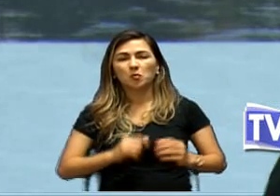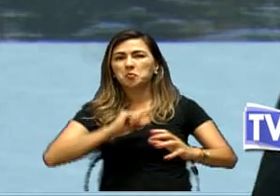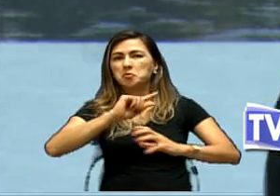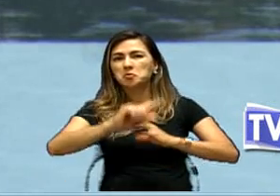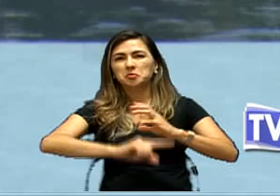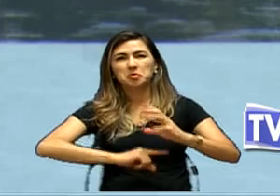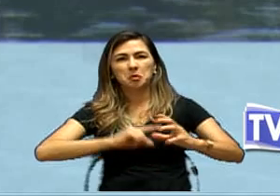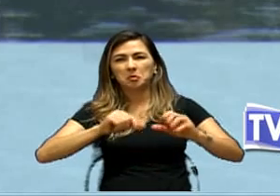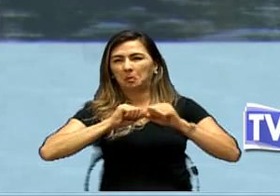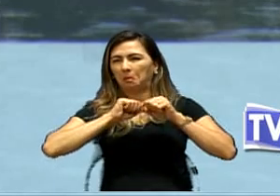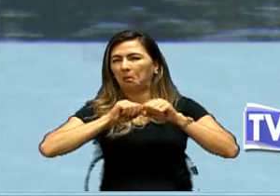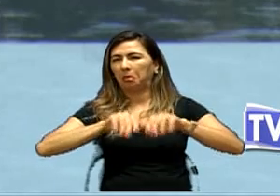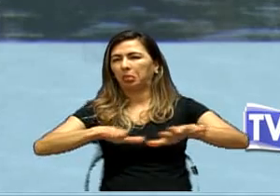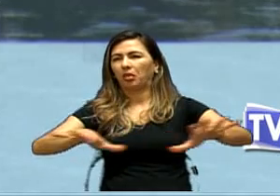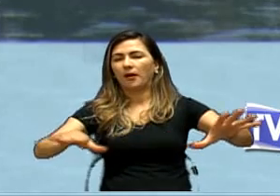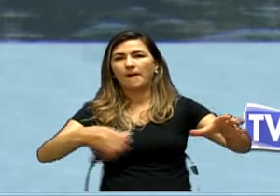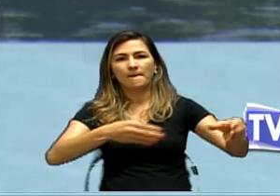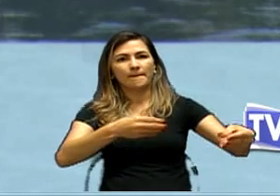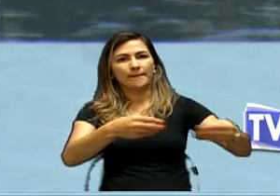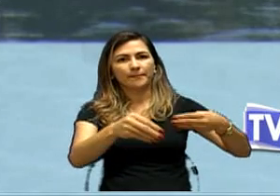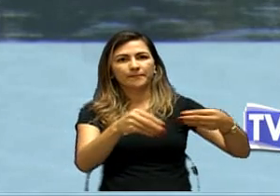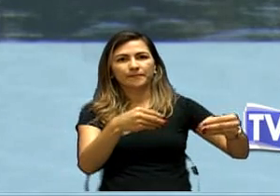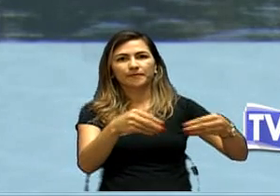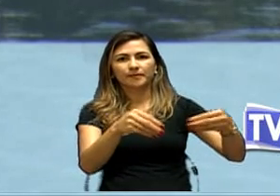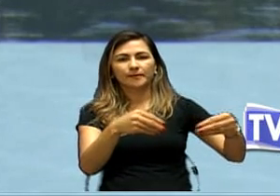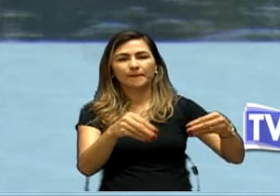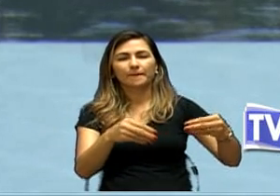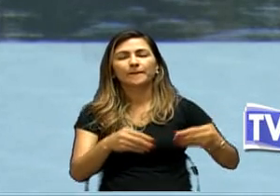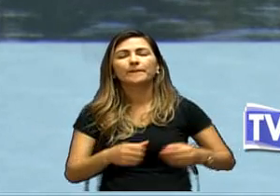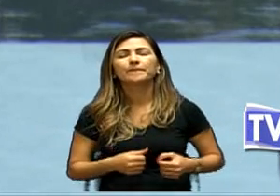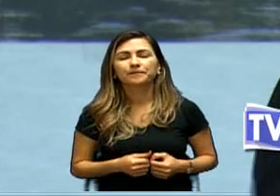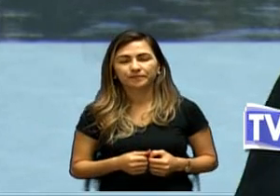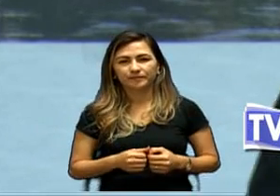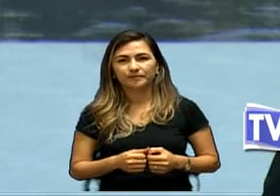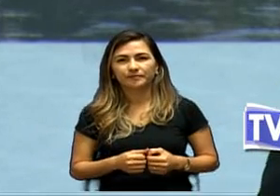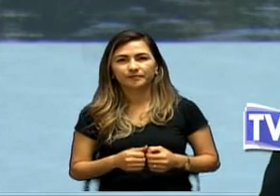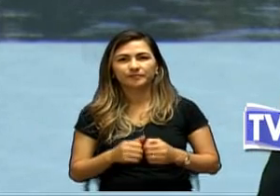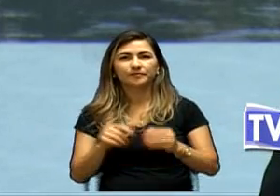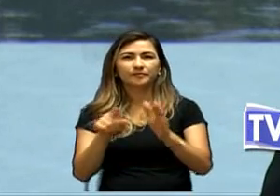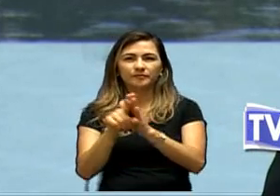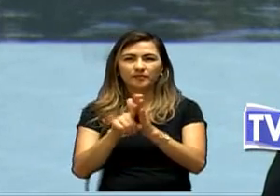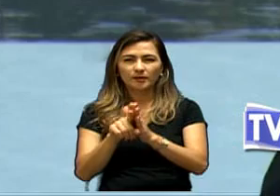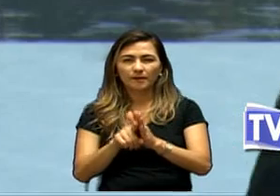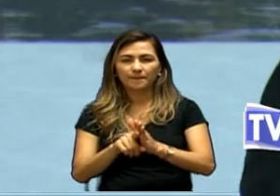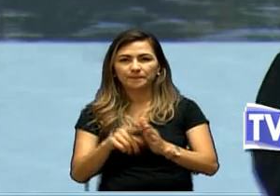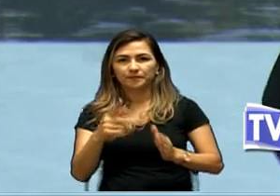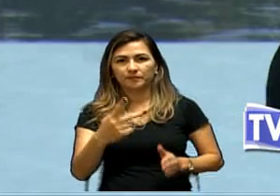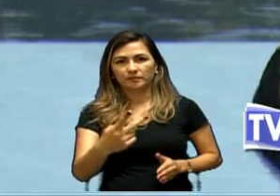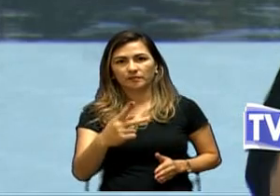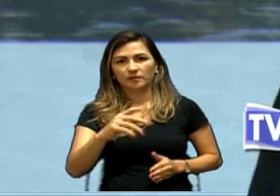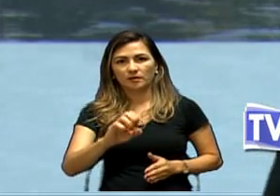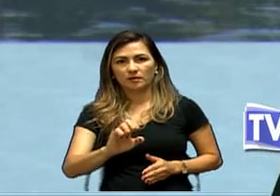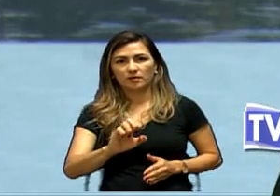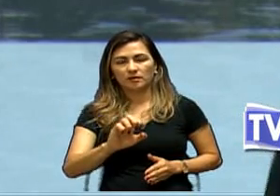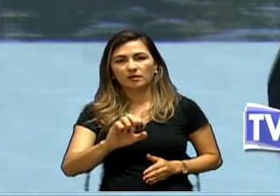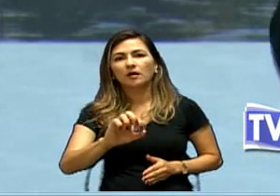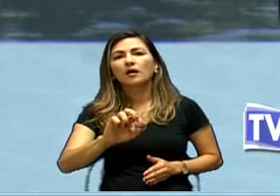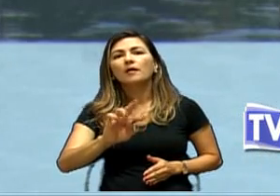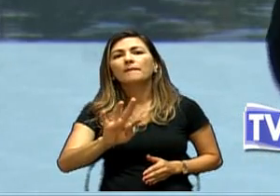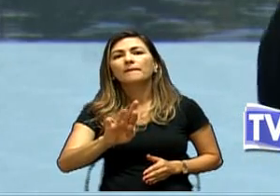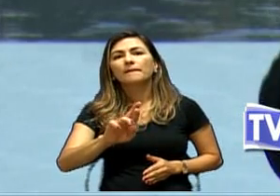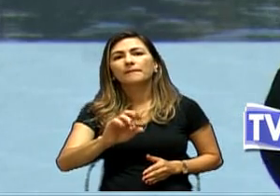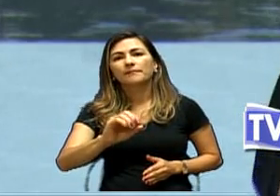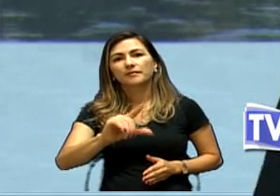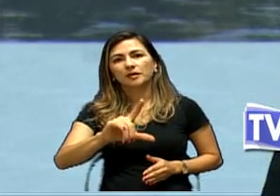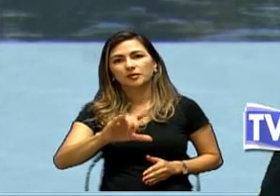quê? Porque a partir do momento que se descobriu que um dos subprodutos do petróleo, através da nafta, que